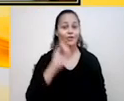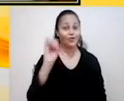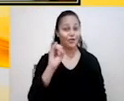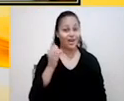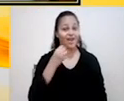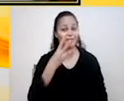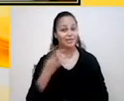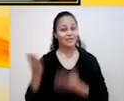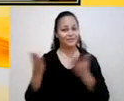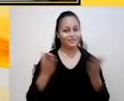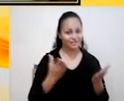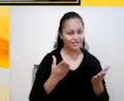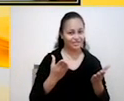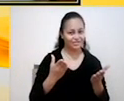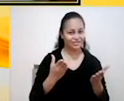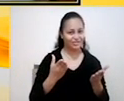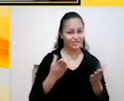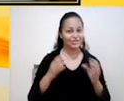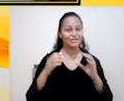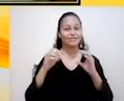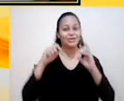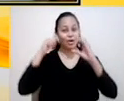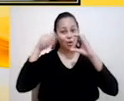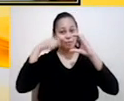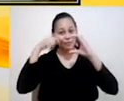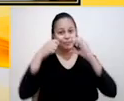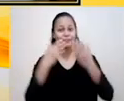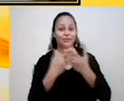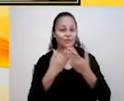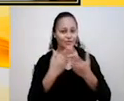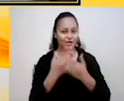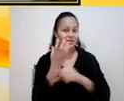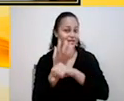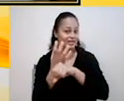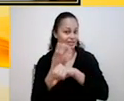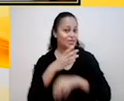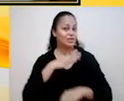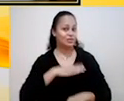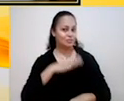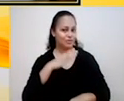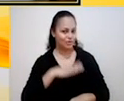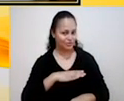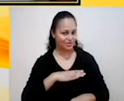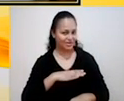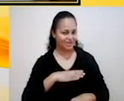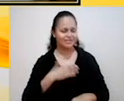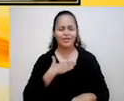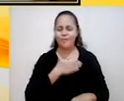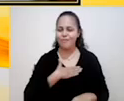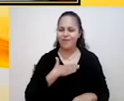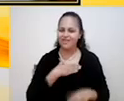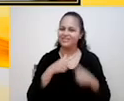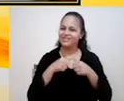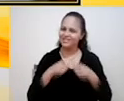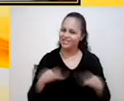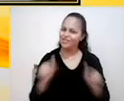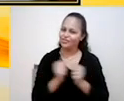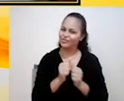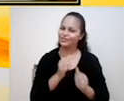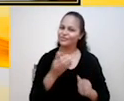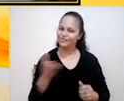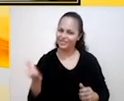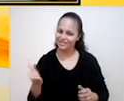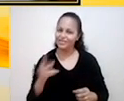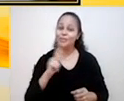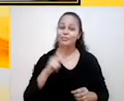Olá, sejam bem-vindos a mais uma videoaula de língua portuguesa. É um grande prazer, então, estar aqui com vocês. Eu sou